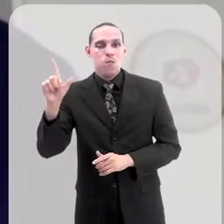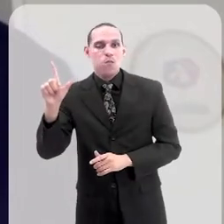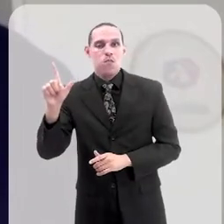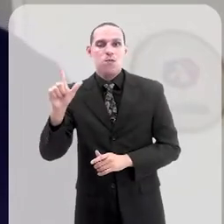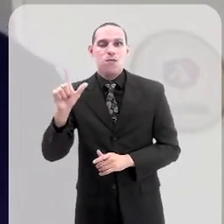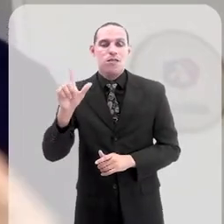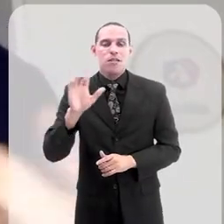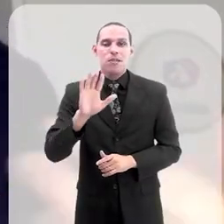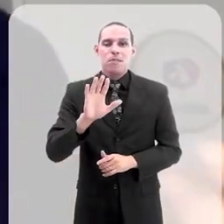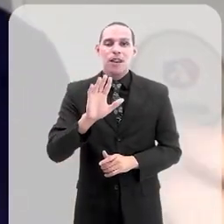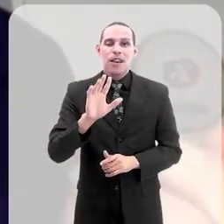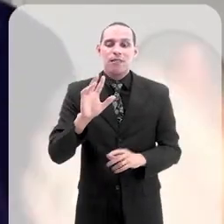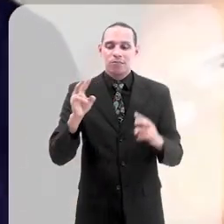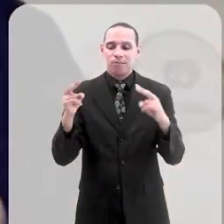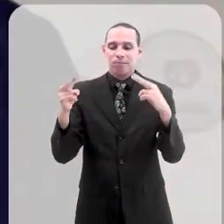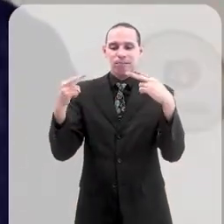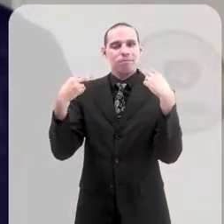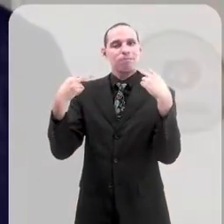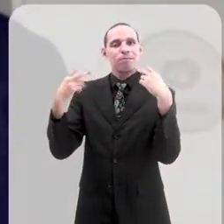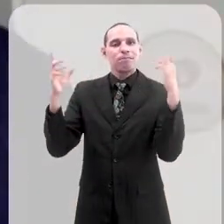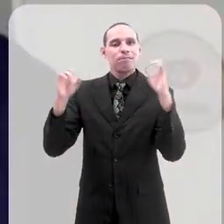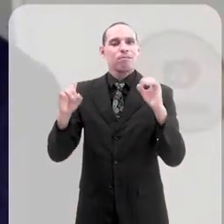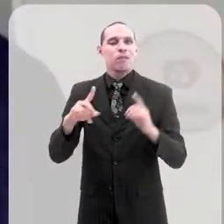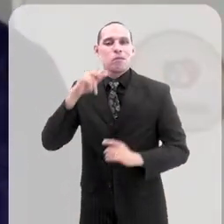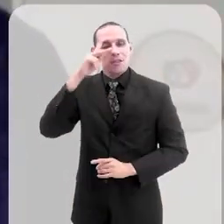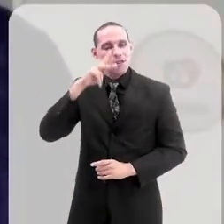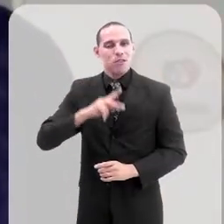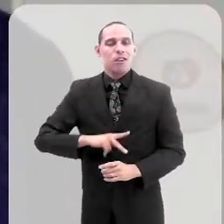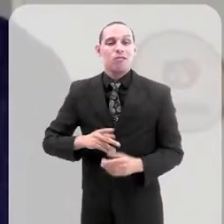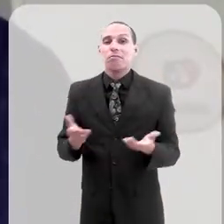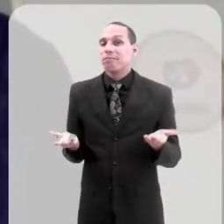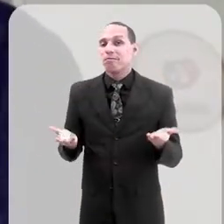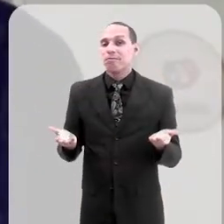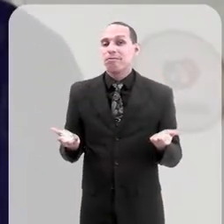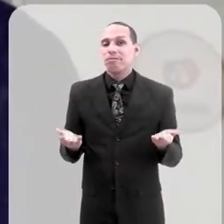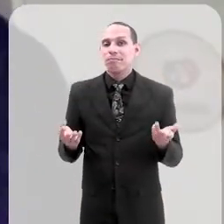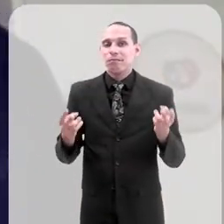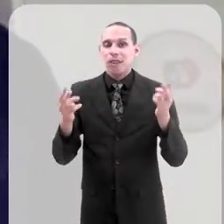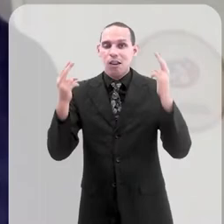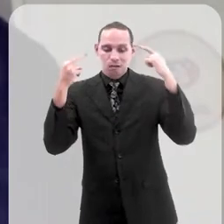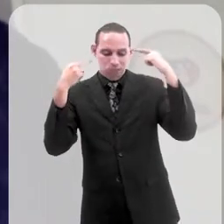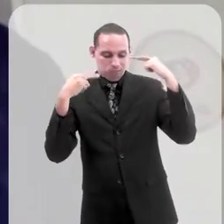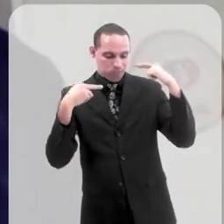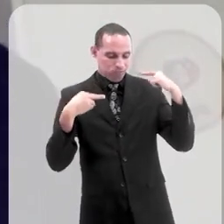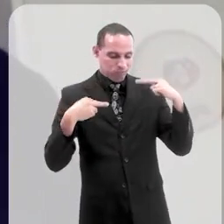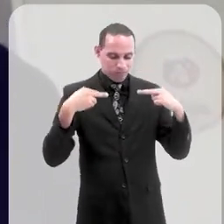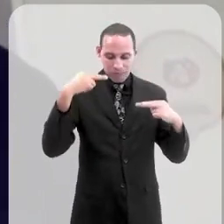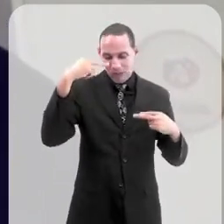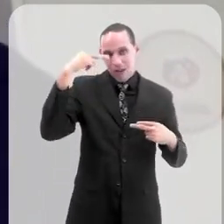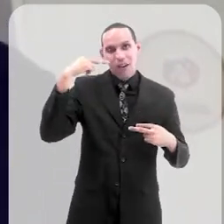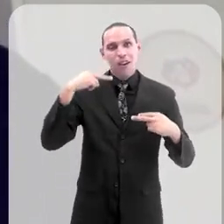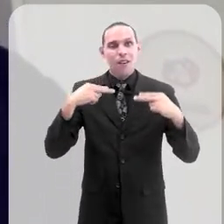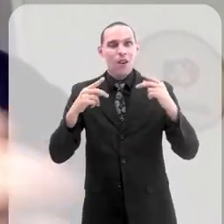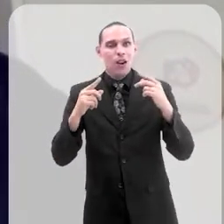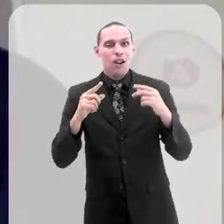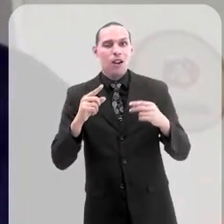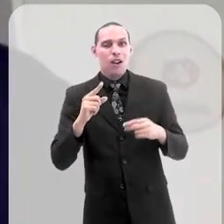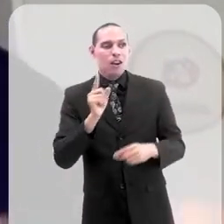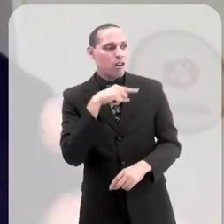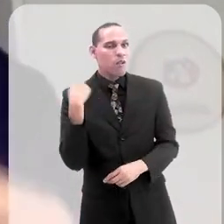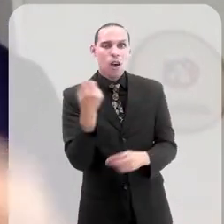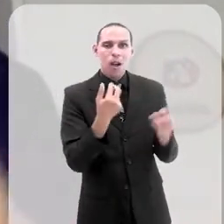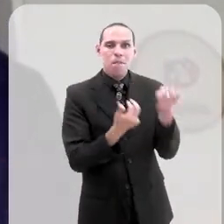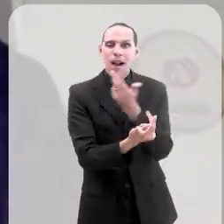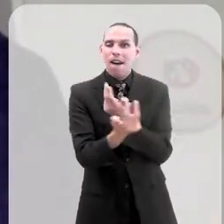nossas deficiências, né? Então, eu acho que quando você olha então, na verdade, estamos todos no mesmo barco. É claro que nós